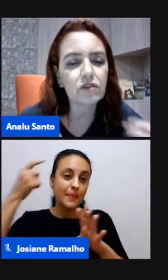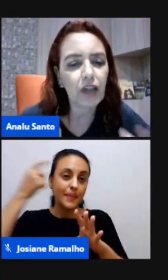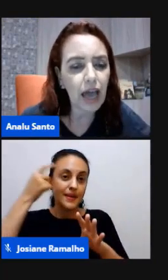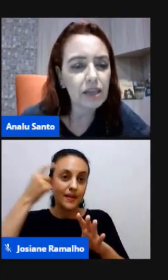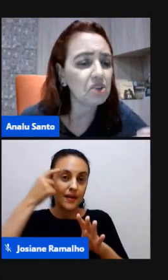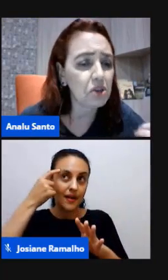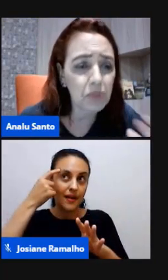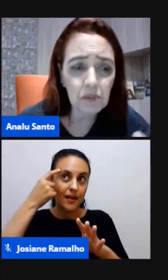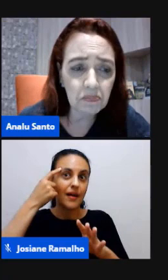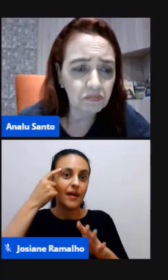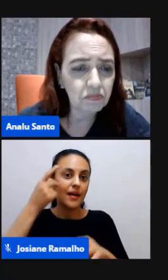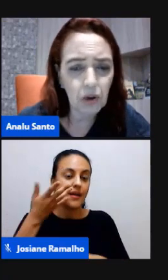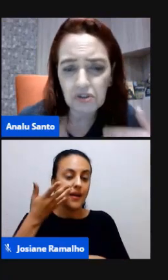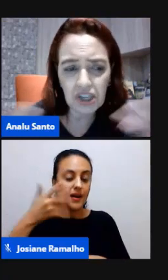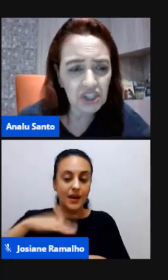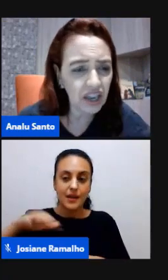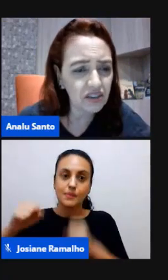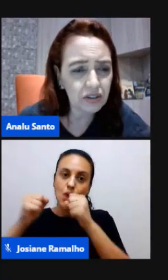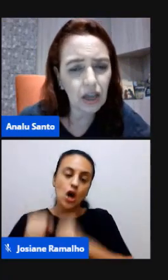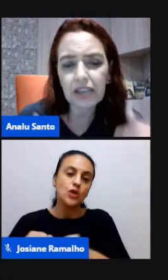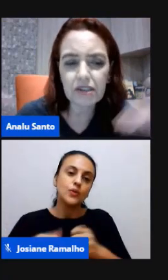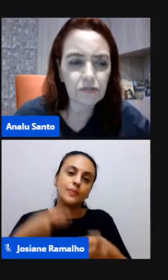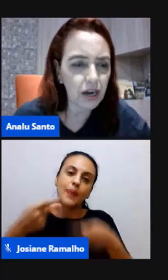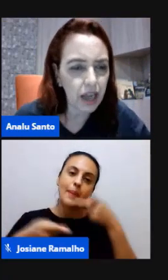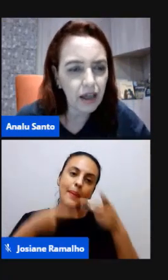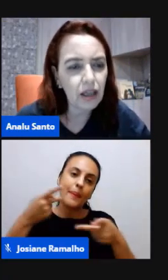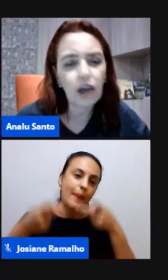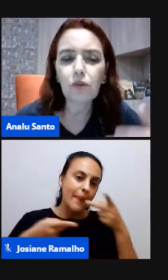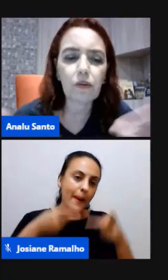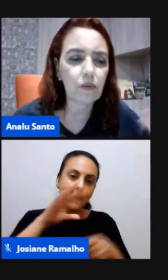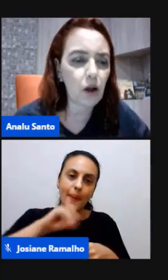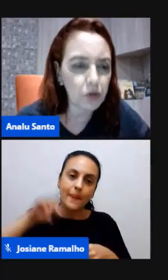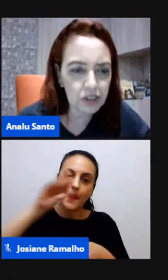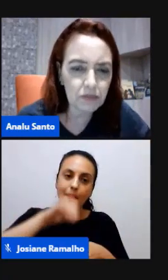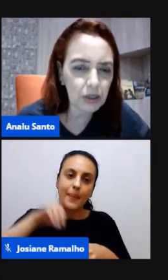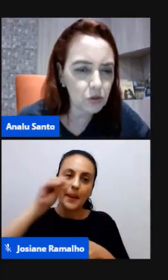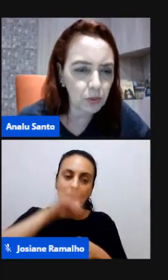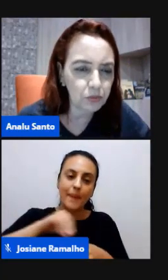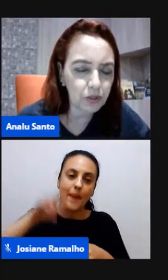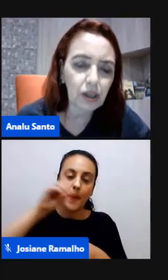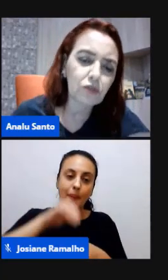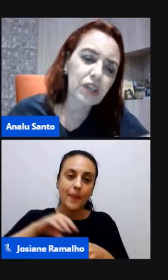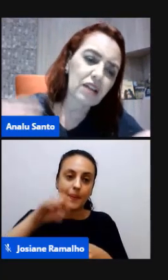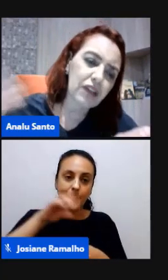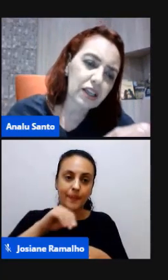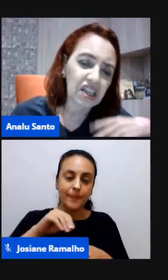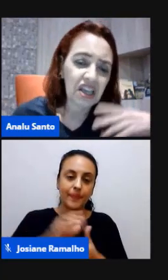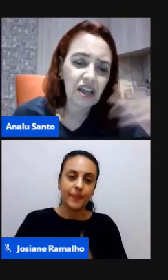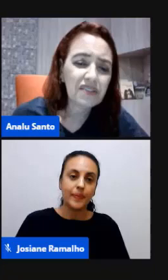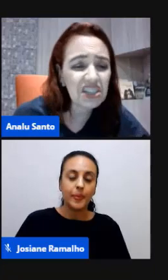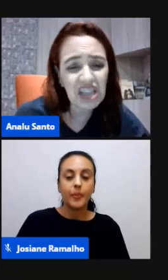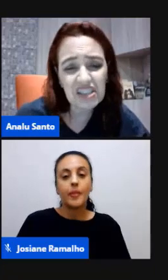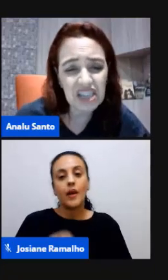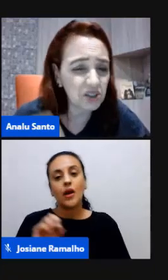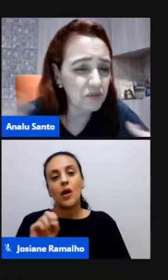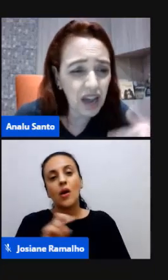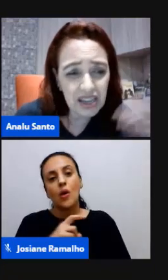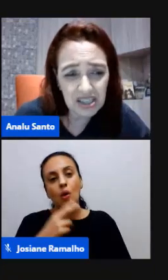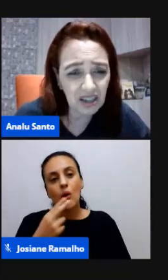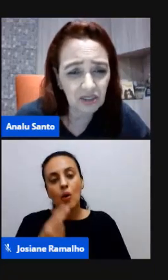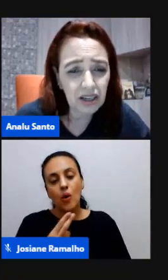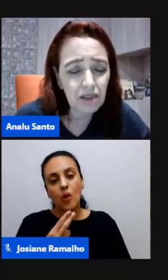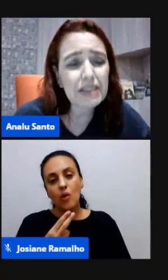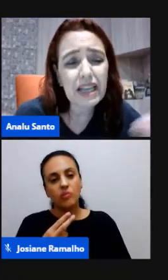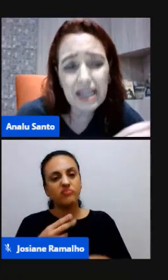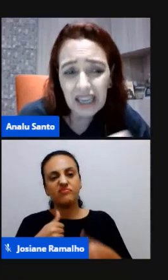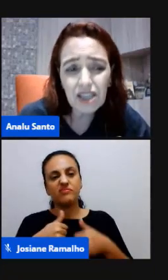oportunidade delas falarem, e eu também posso deixá-las ao laissez-faire lá, ao conhecimento espontâneo, que ela vai, se der certo, vai,